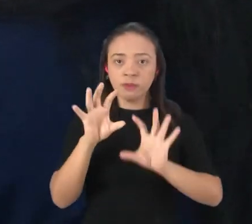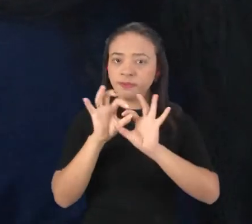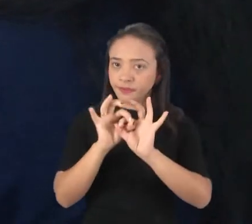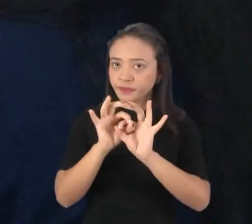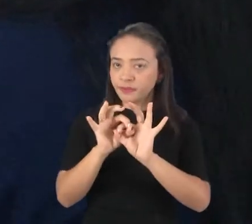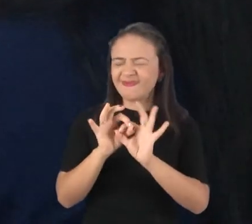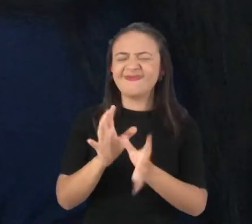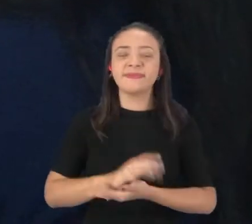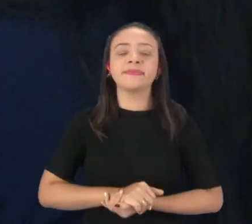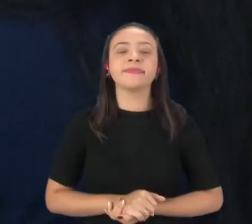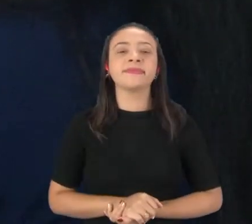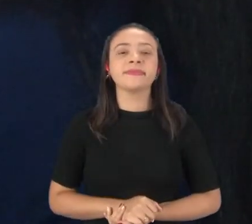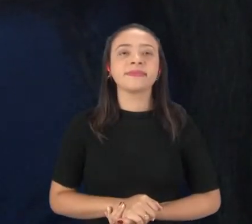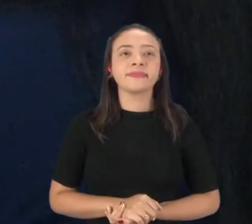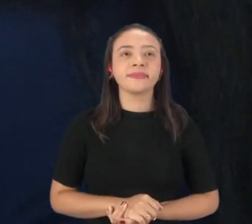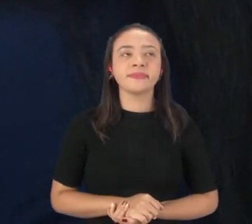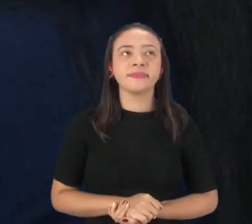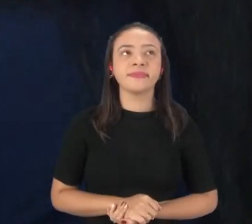ponto e vírgula, né?